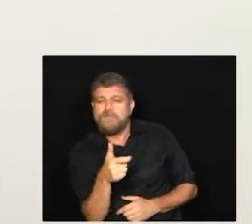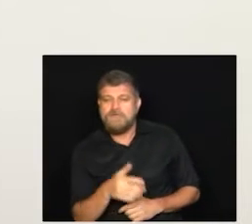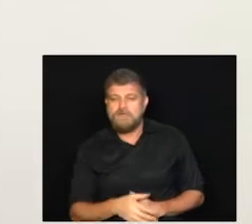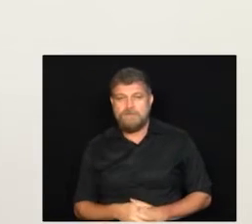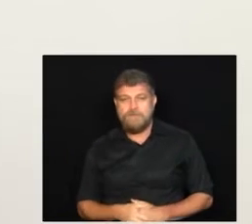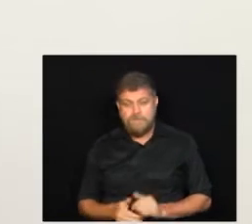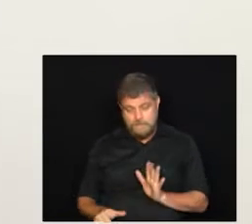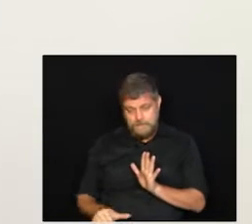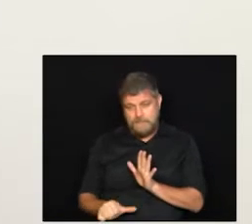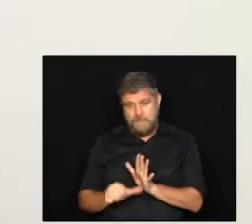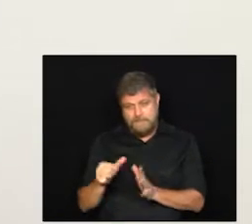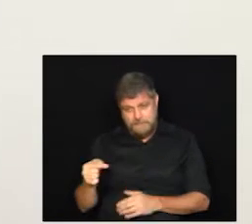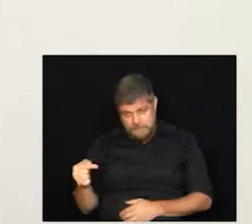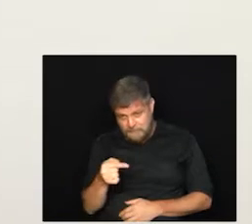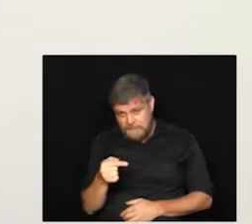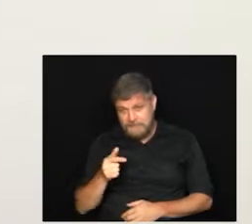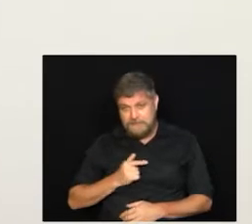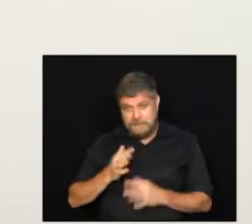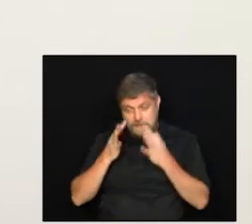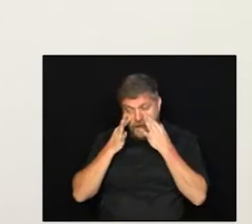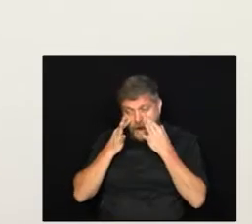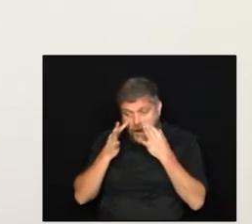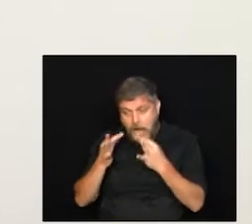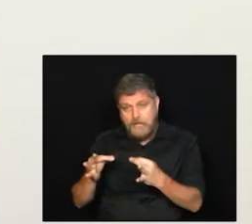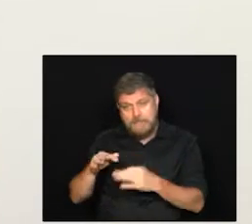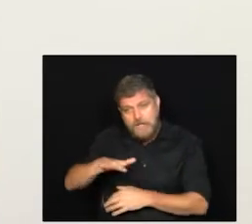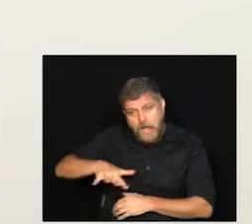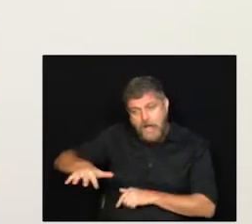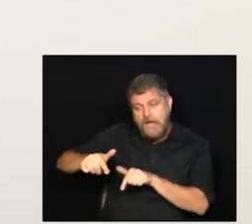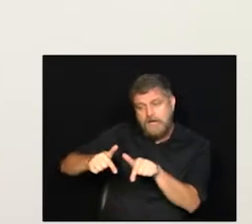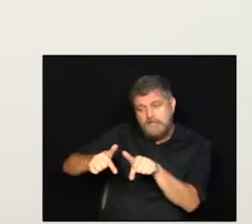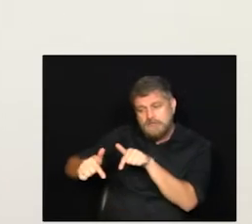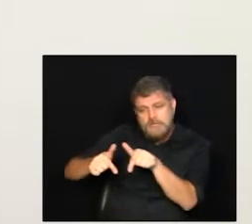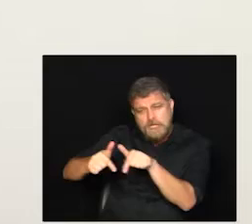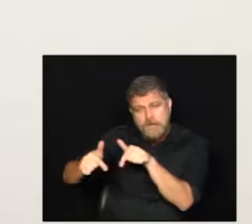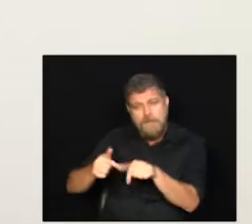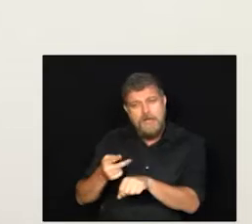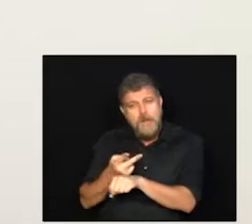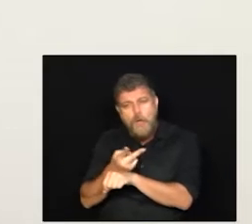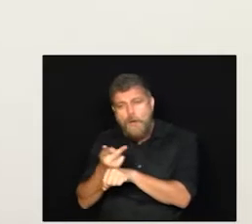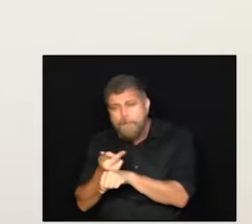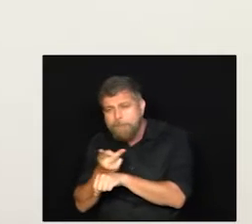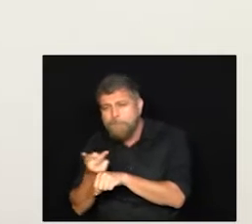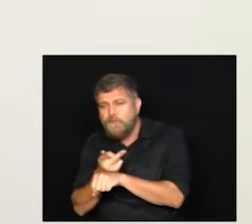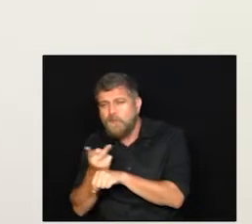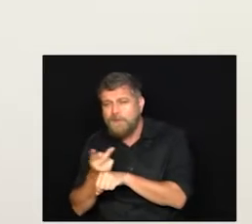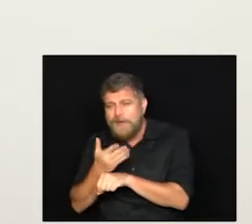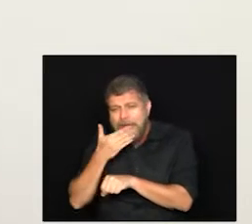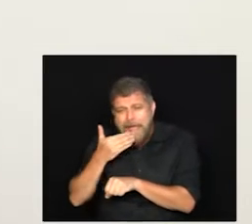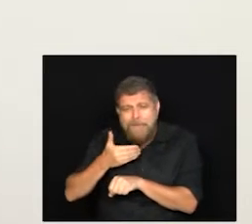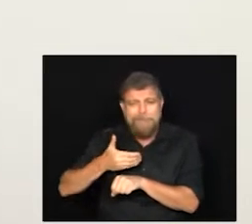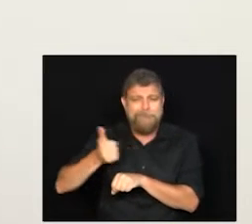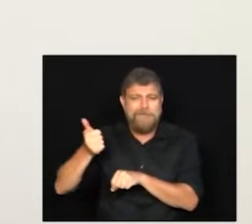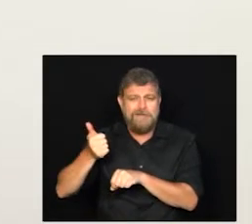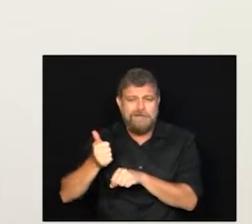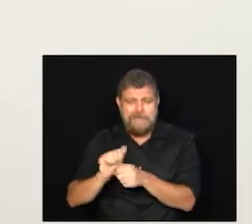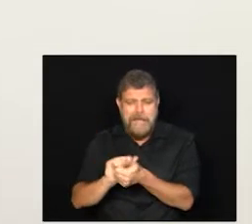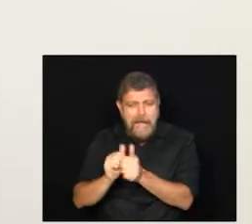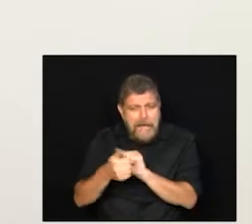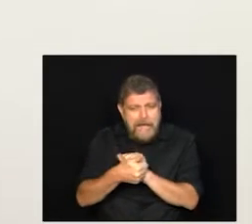lugar, realmente ele estar atento ao mercado de trabalho, buscar se aprimorar, né? A gente fala